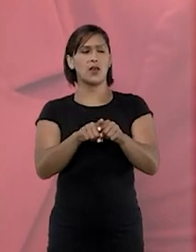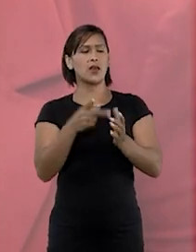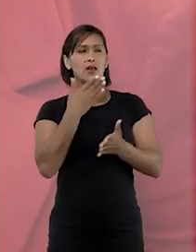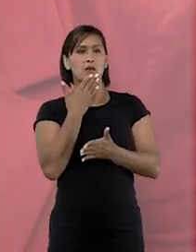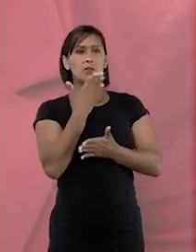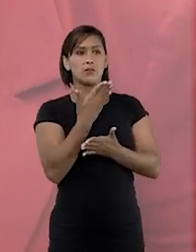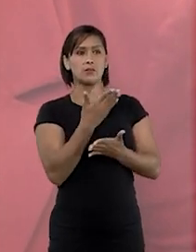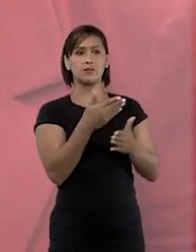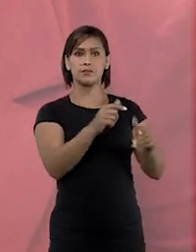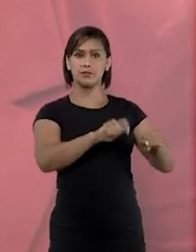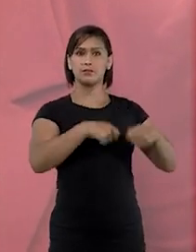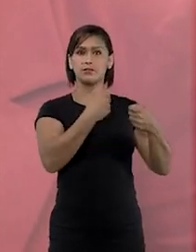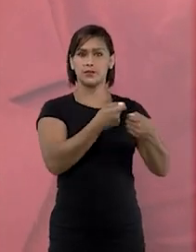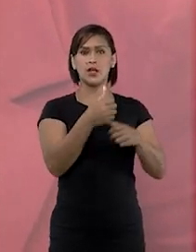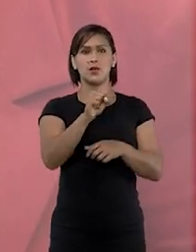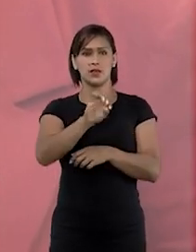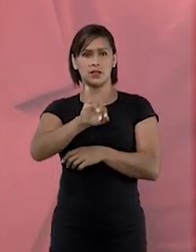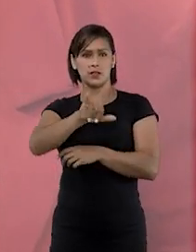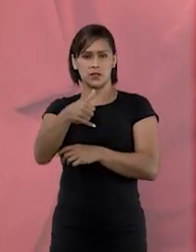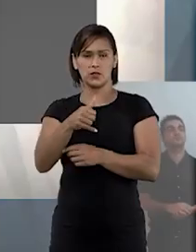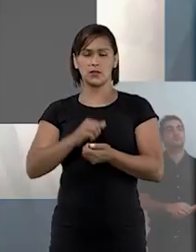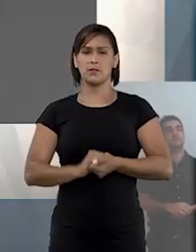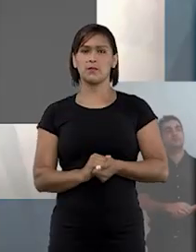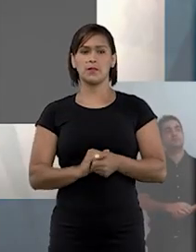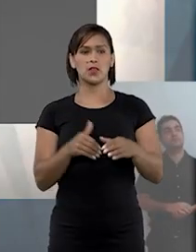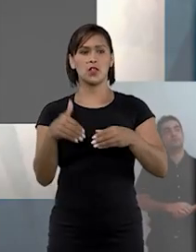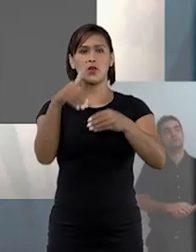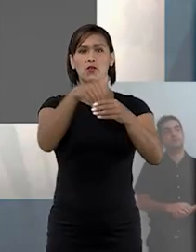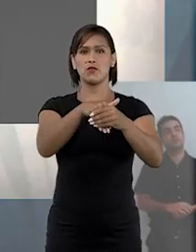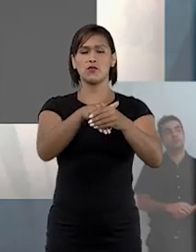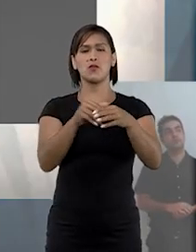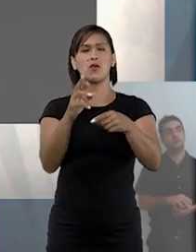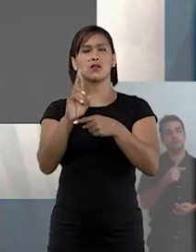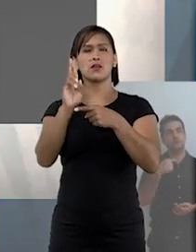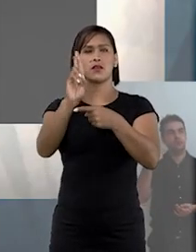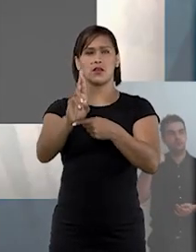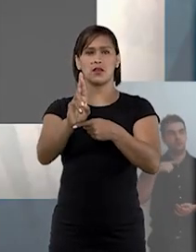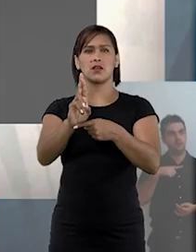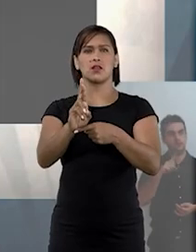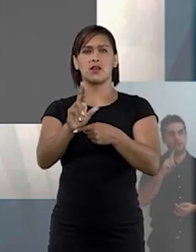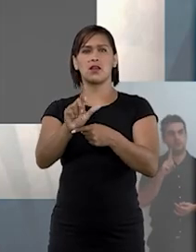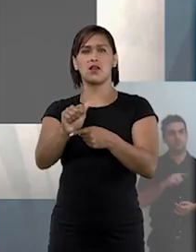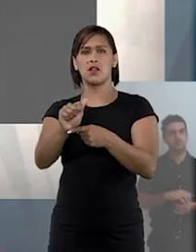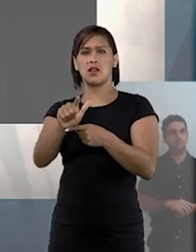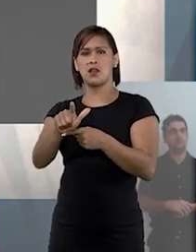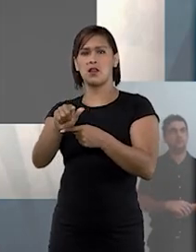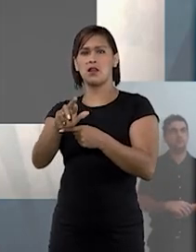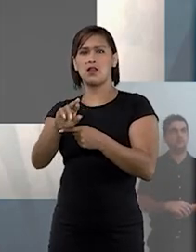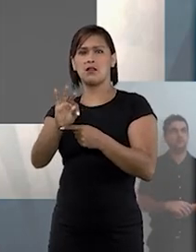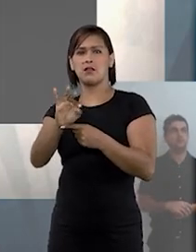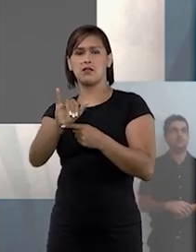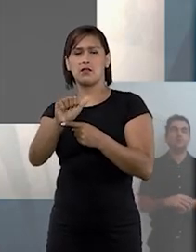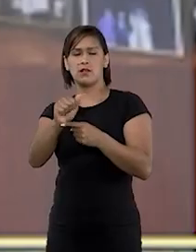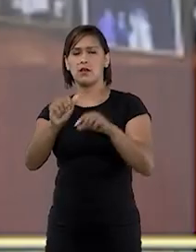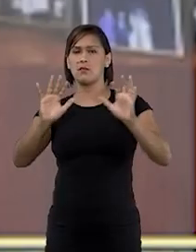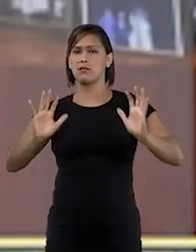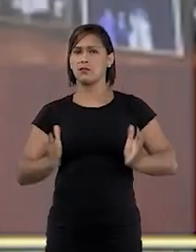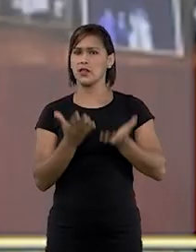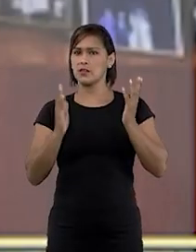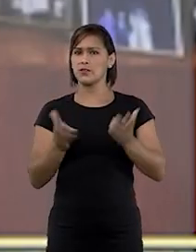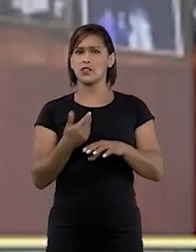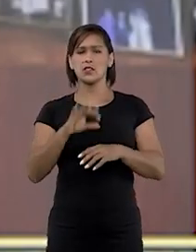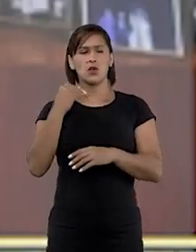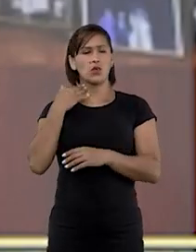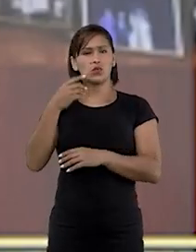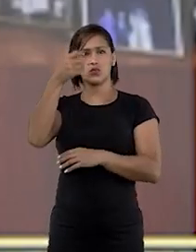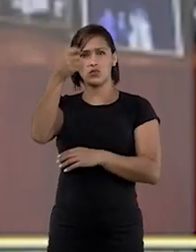defesa recorreu ao Superior Tribunal de Justiça no voto a relatora do que e não Ministra Laurita Vaz citou